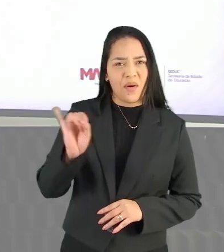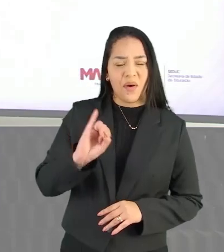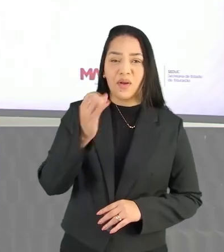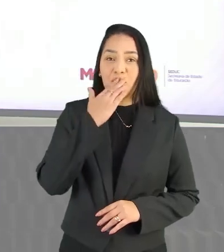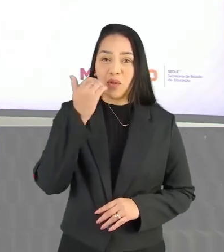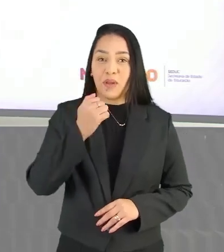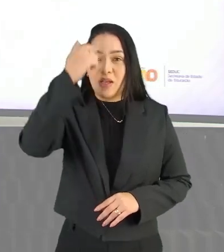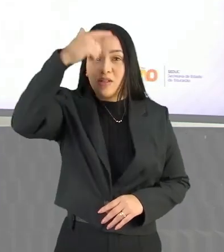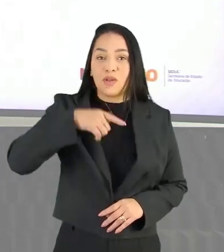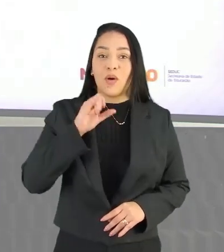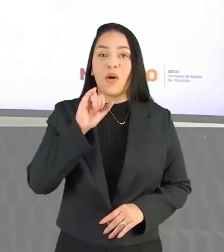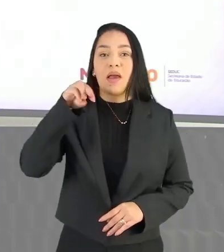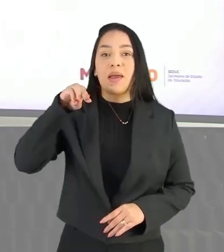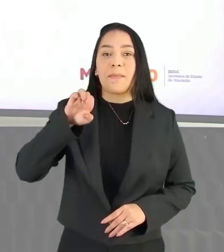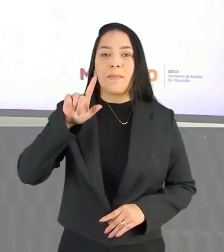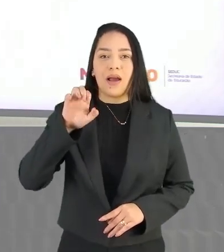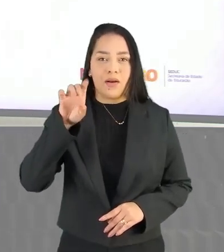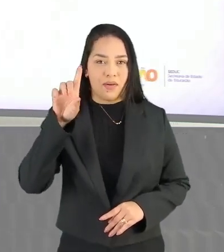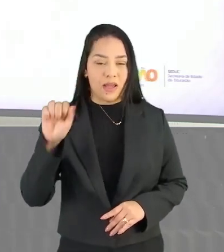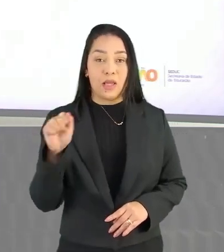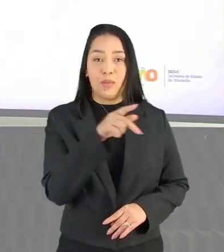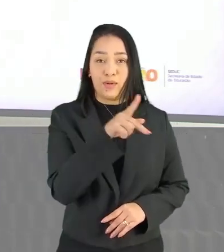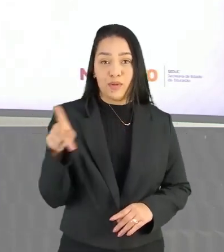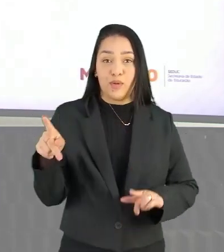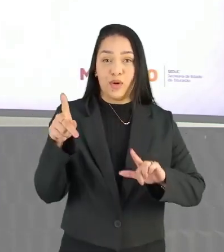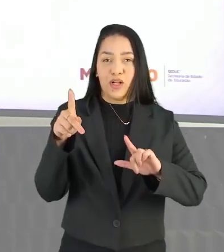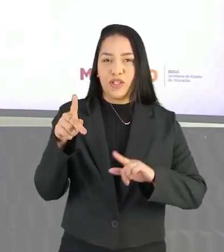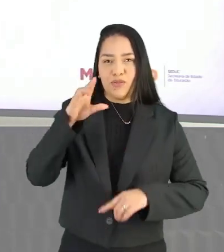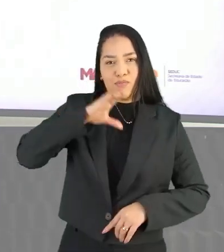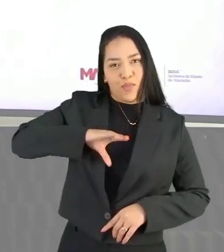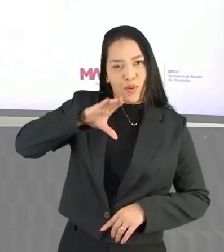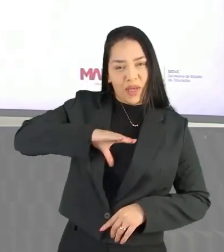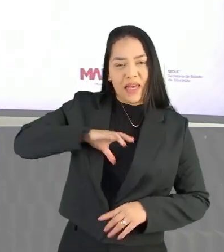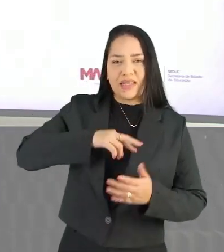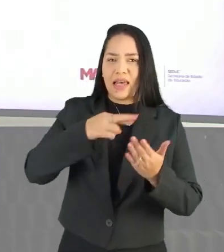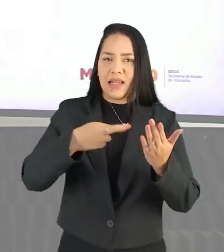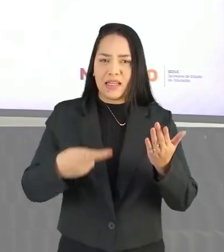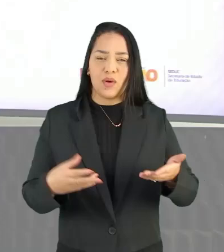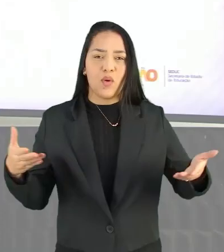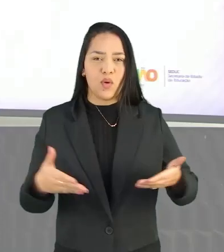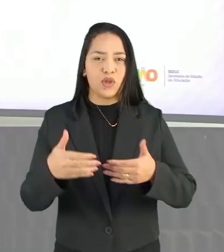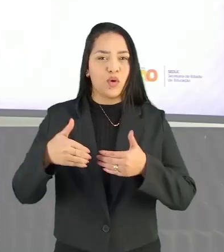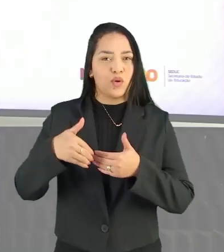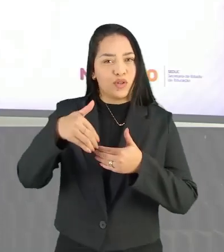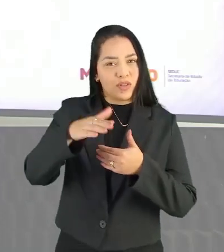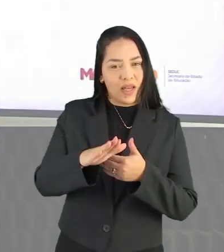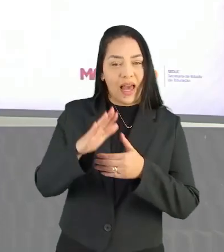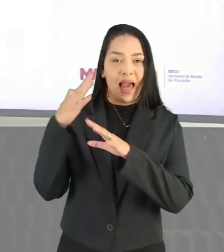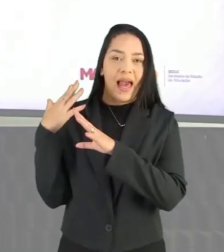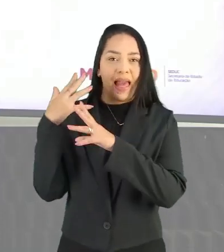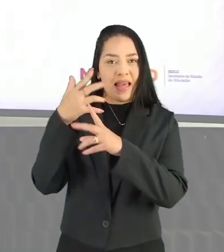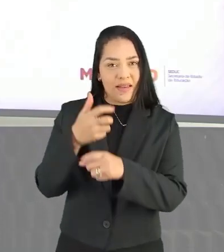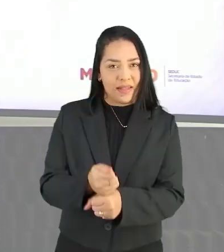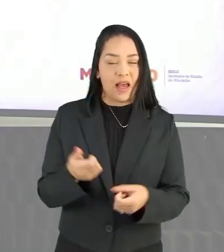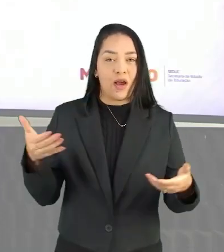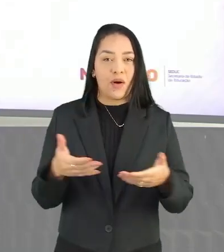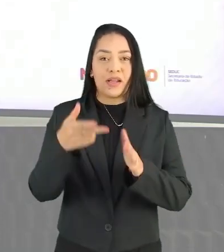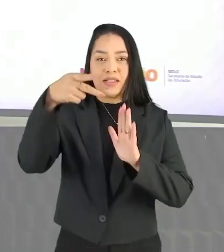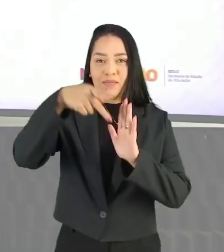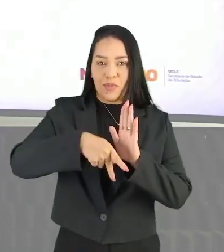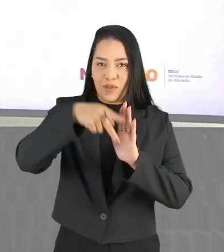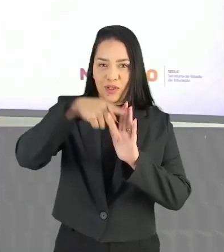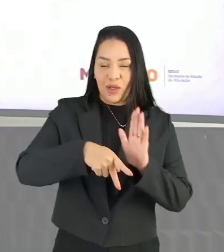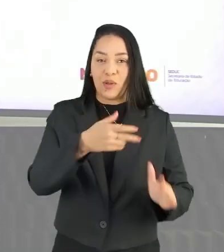pessoal, eu sou Imaculada Oliveira, sou professora de língua portuguesa e redação. A gente vai continuar a nossa revisão neste